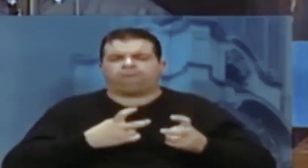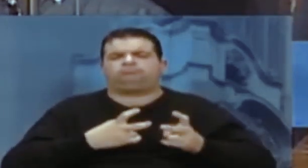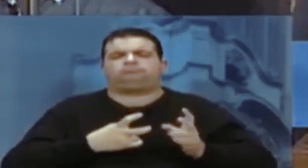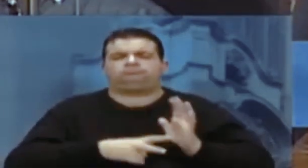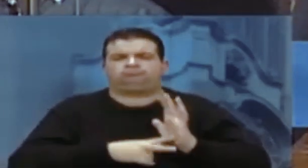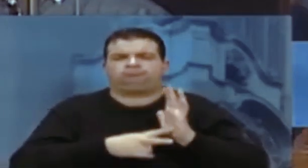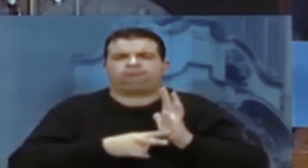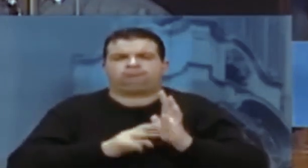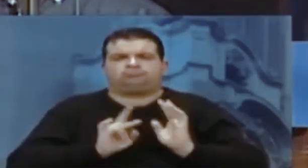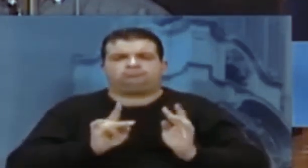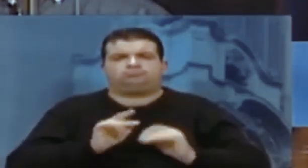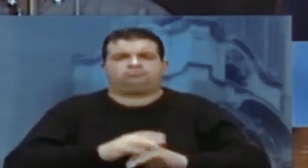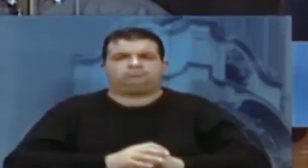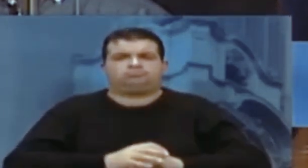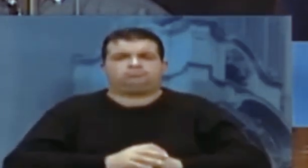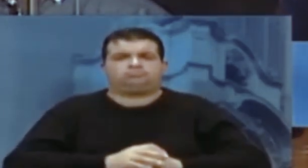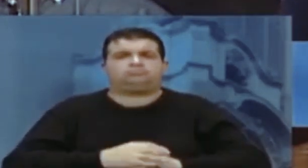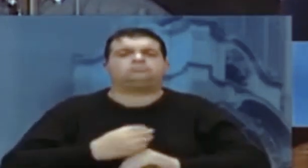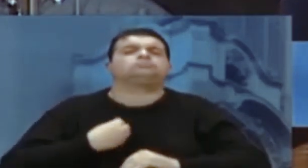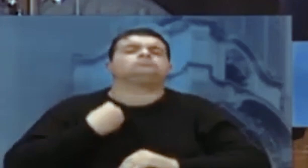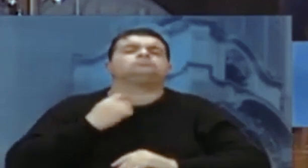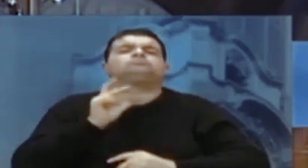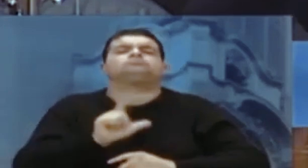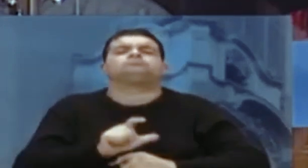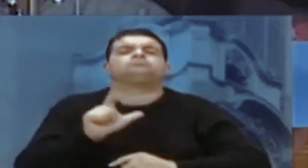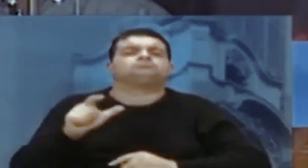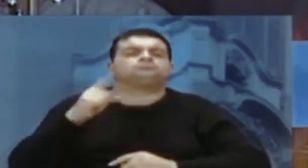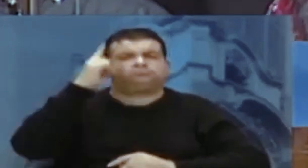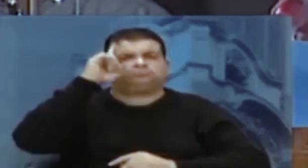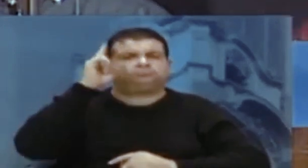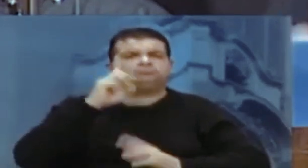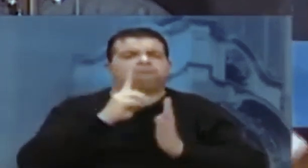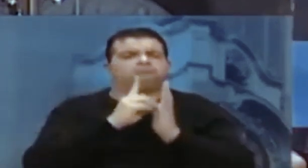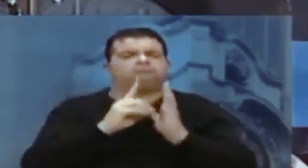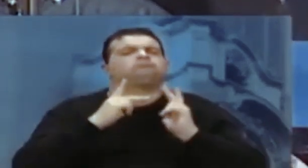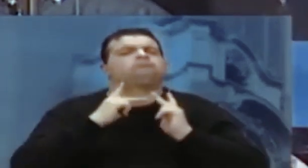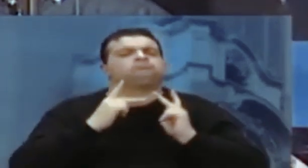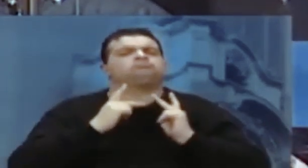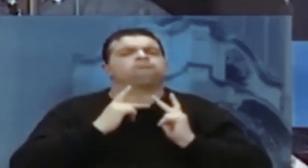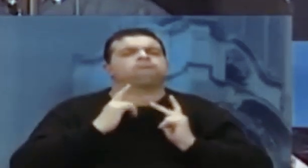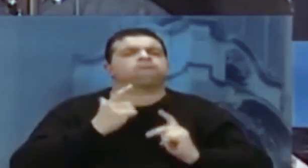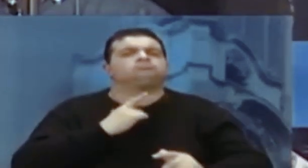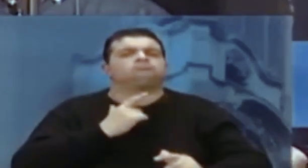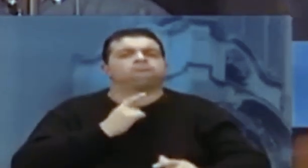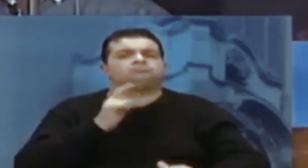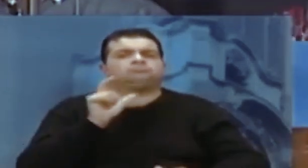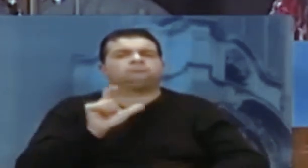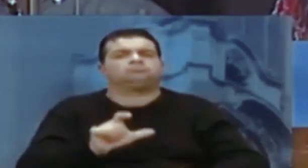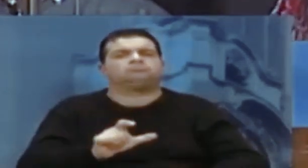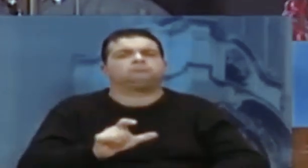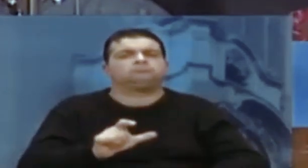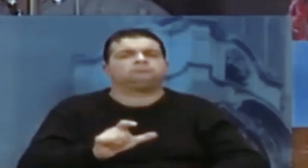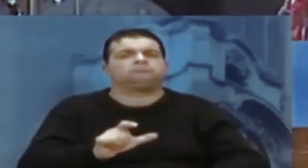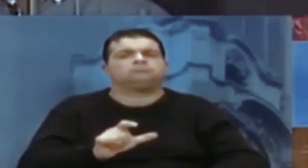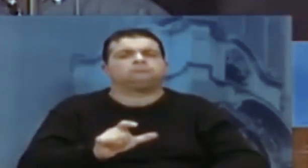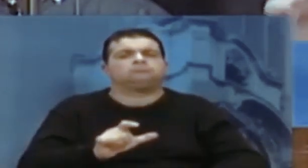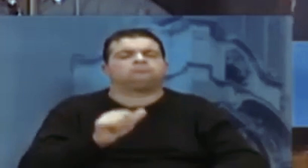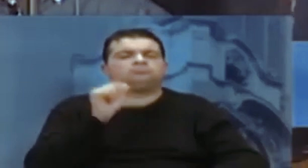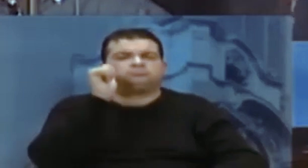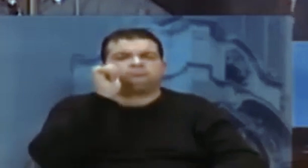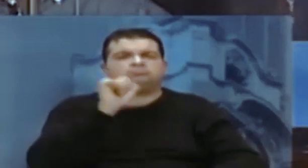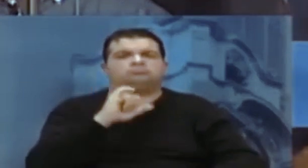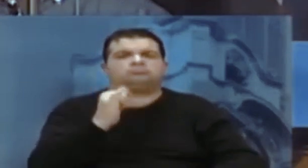sindical. Quem aqui não sabe da rixa pessoal que tem a